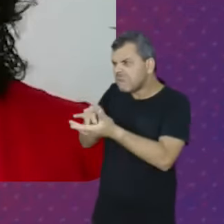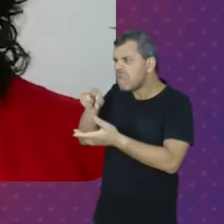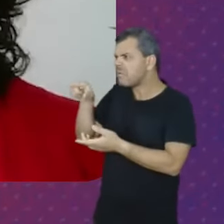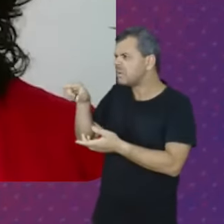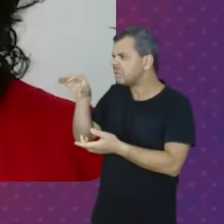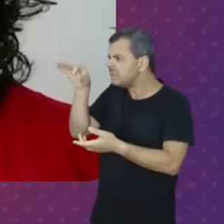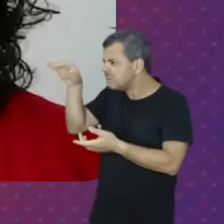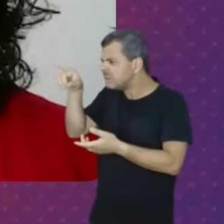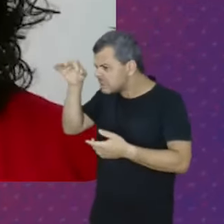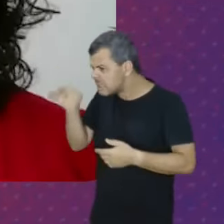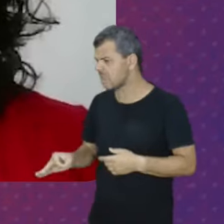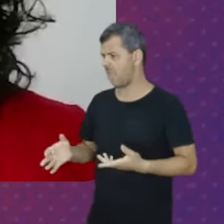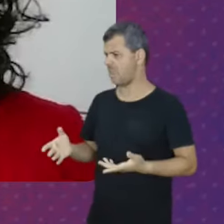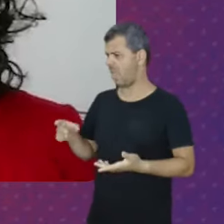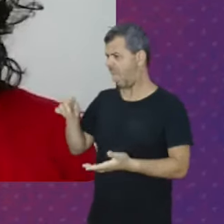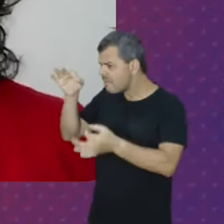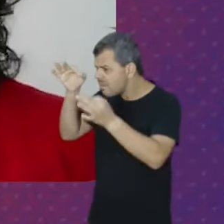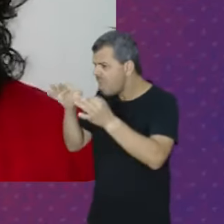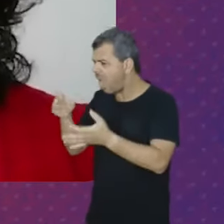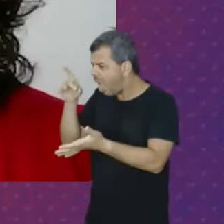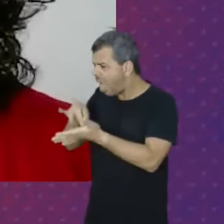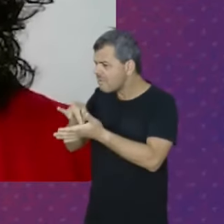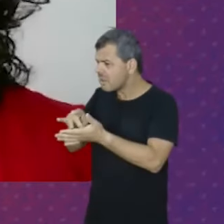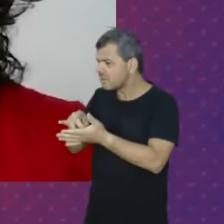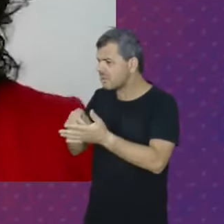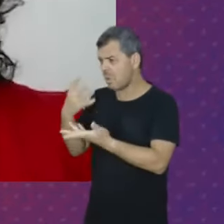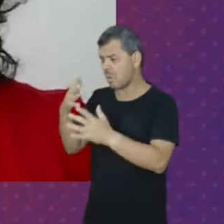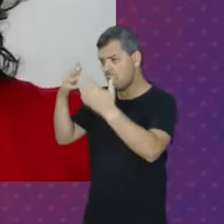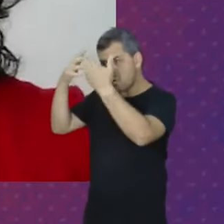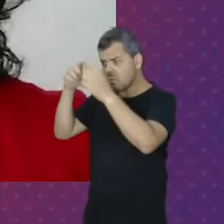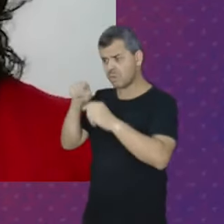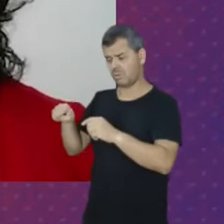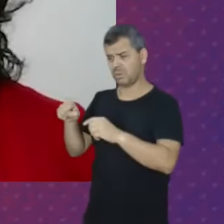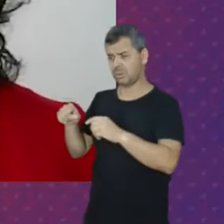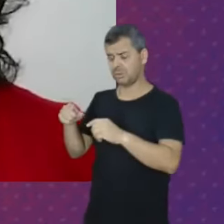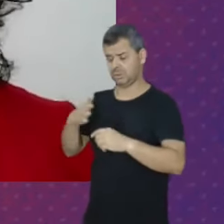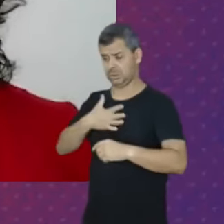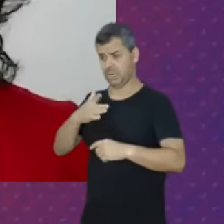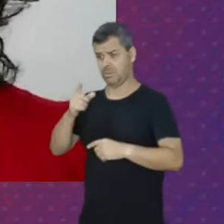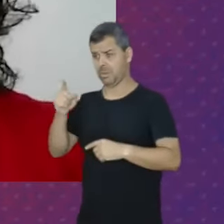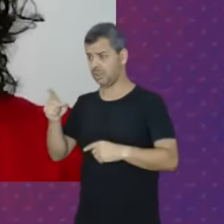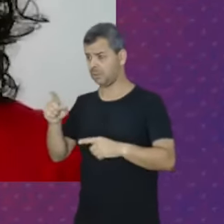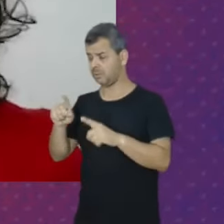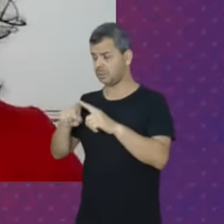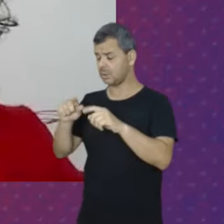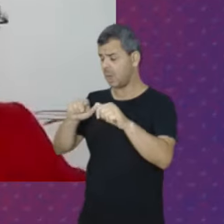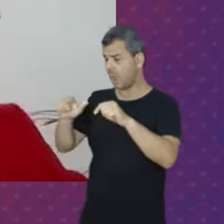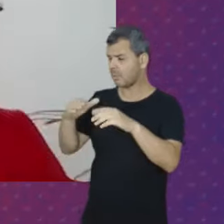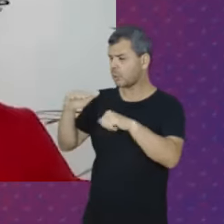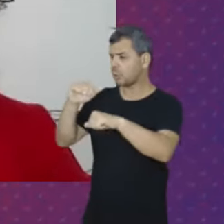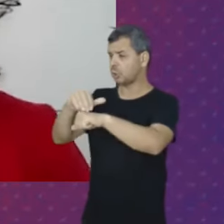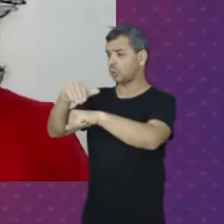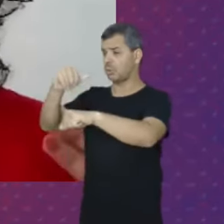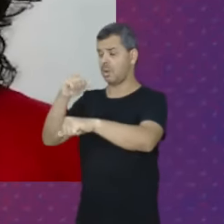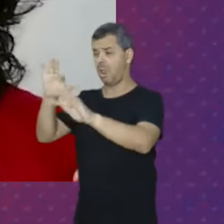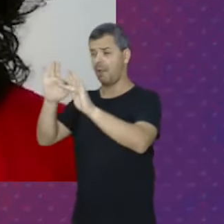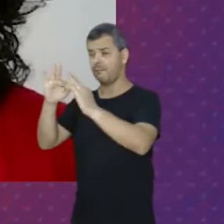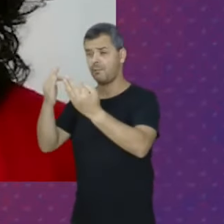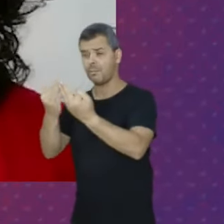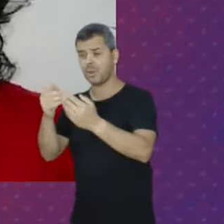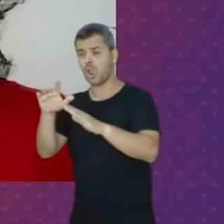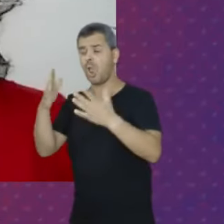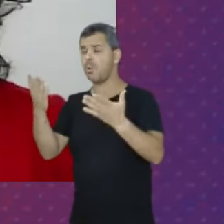Falar para a criança vítima, é verdade? Será que você não confundiu? E de repente fazer ações como chamar a família, ou às